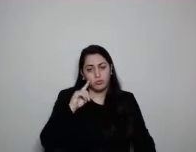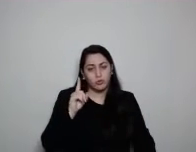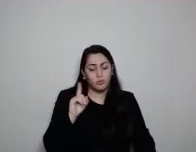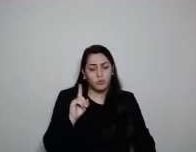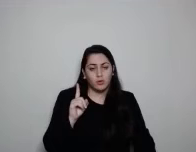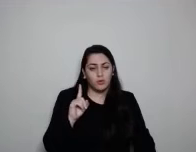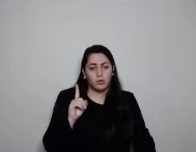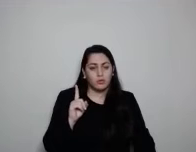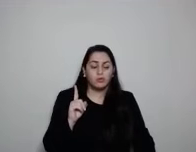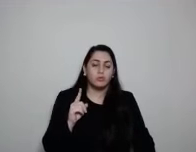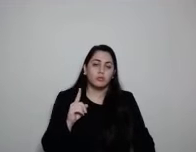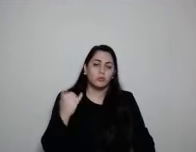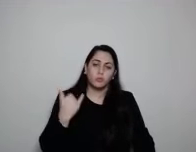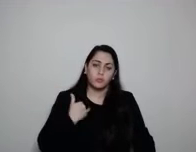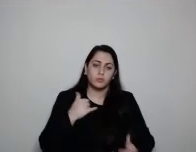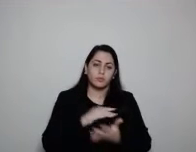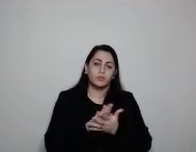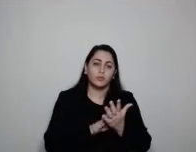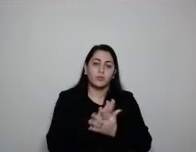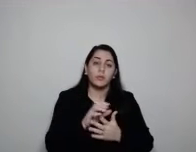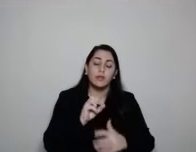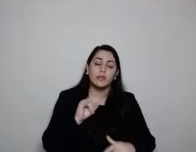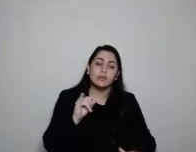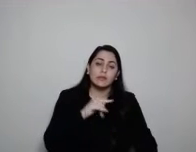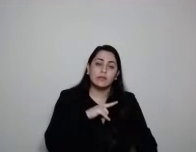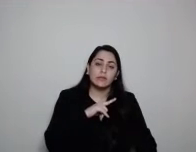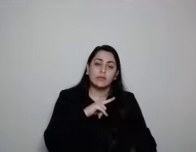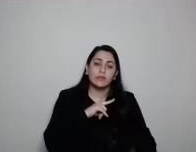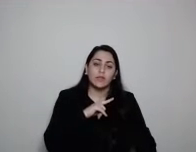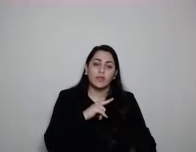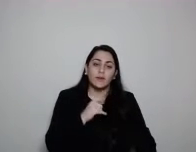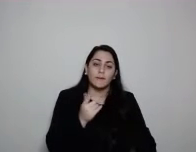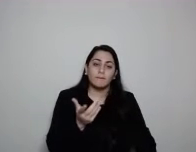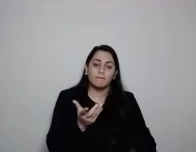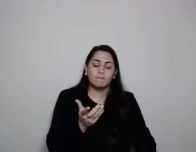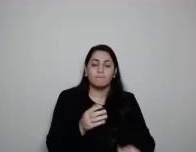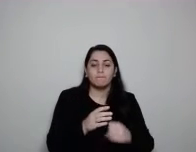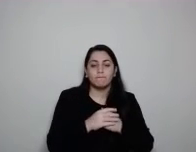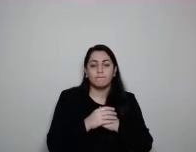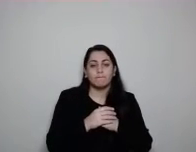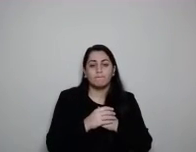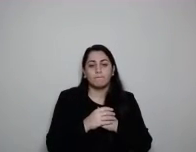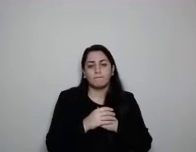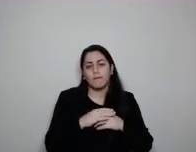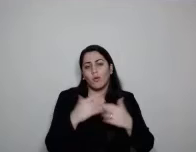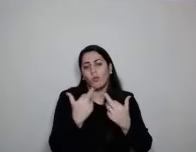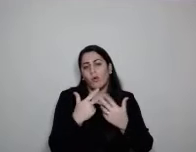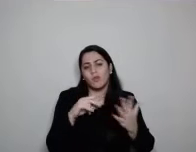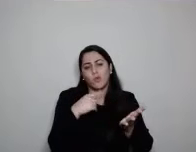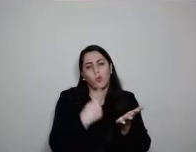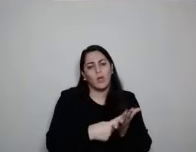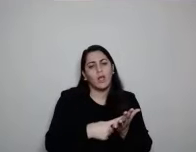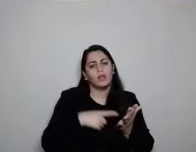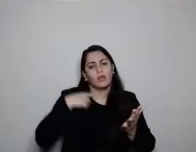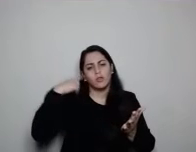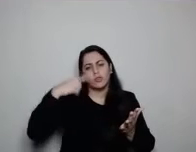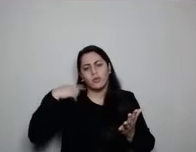acesso, se está tendo algum tipo de combinado entre advogados e clínicas.